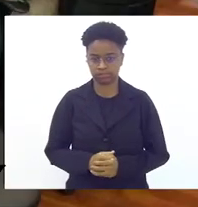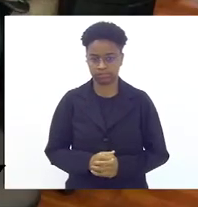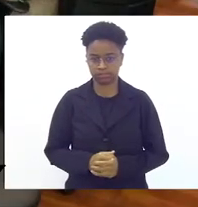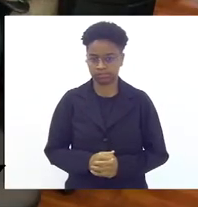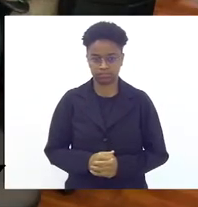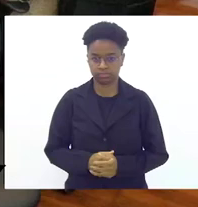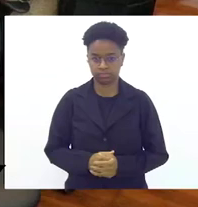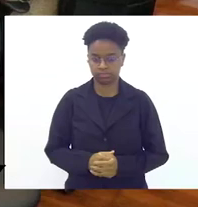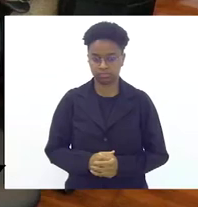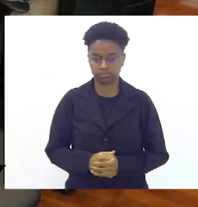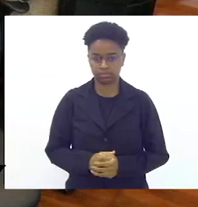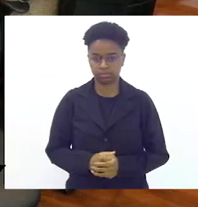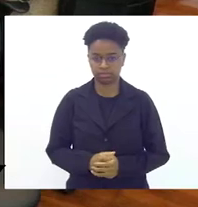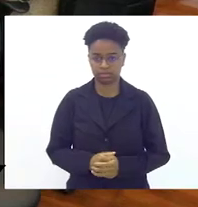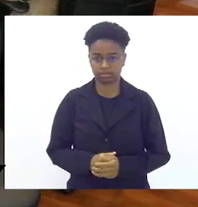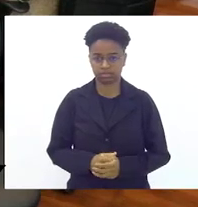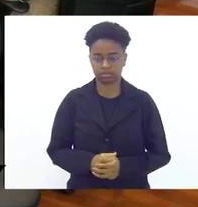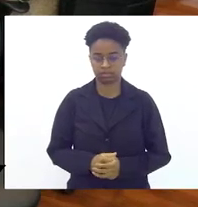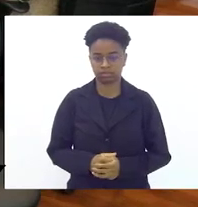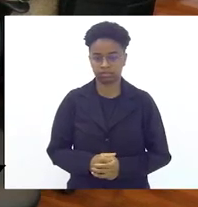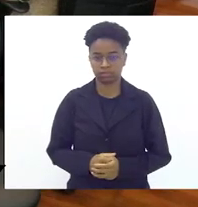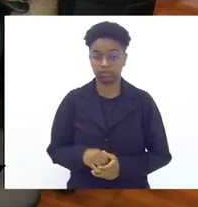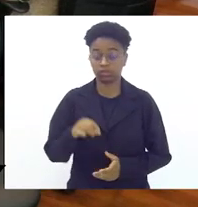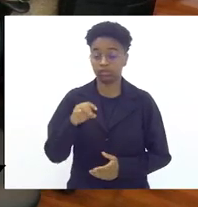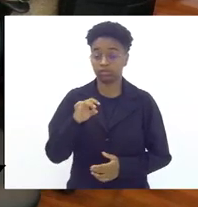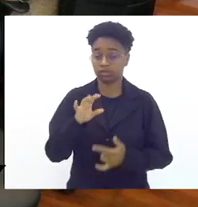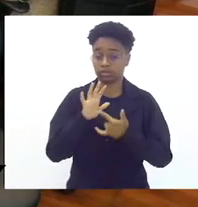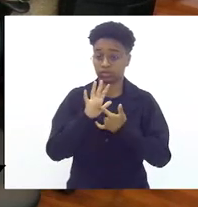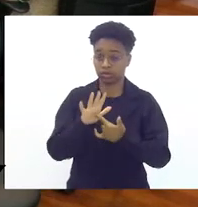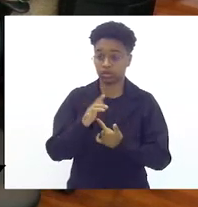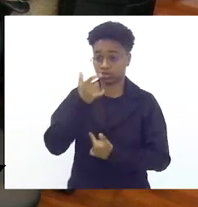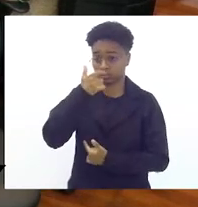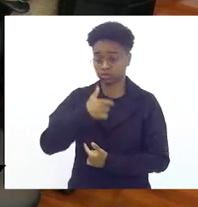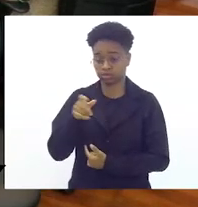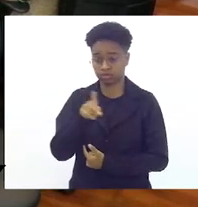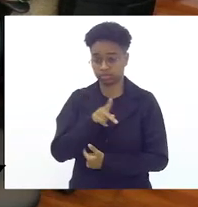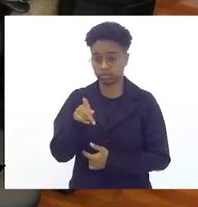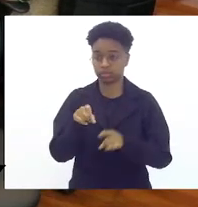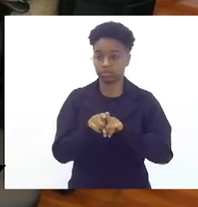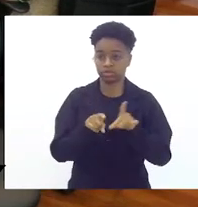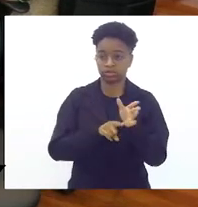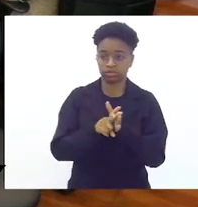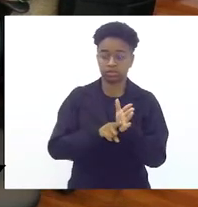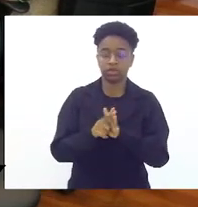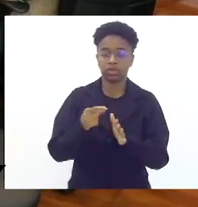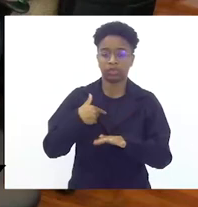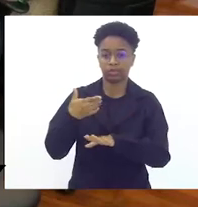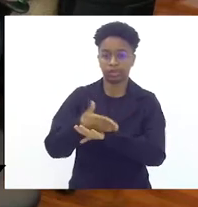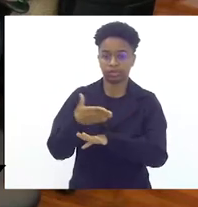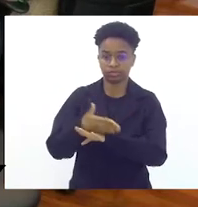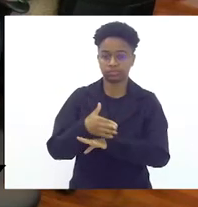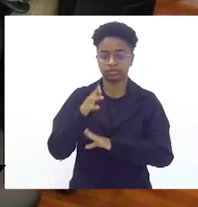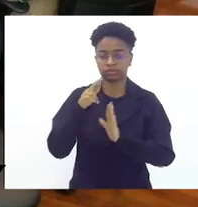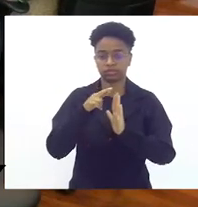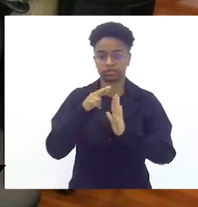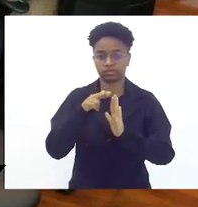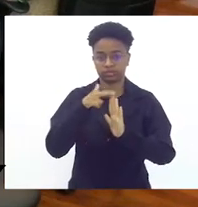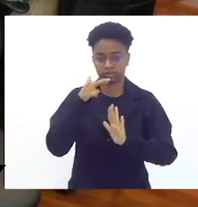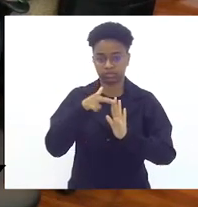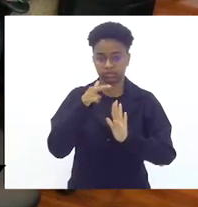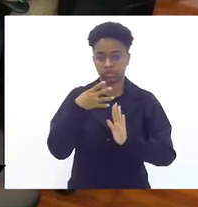só queria consignar aqui como professor pesquisador participei pessoalmente desse dessa resolução 484